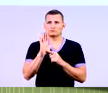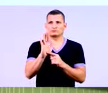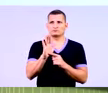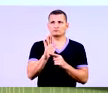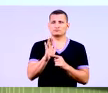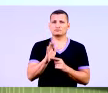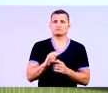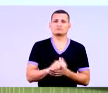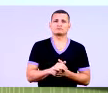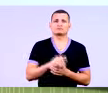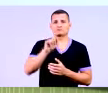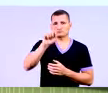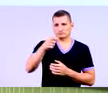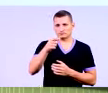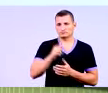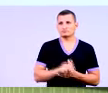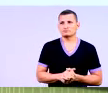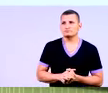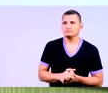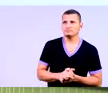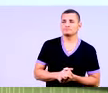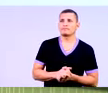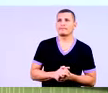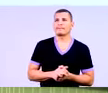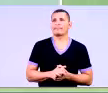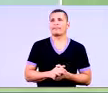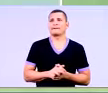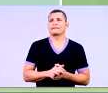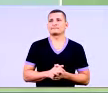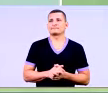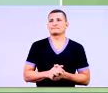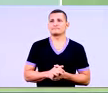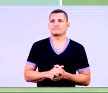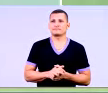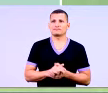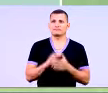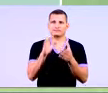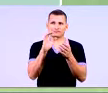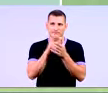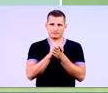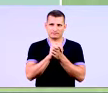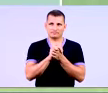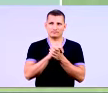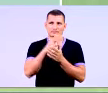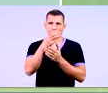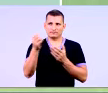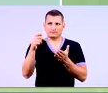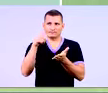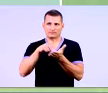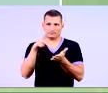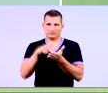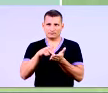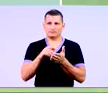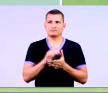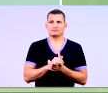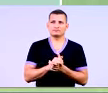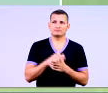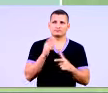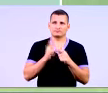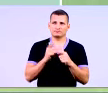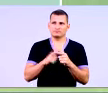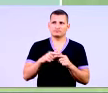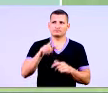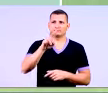casas decimais vamos lá casado recebe verdadeiro porque em